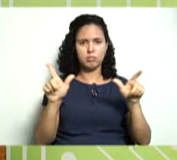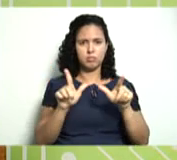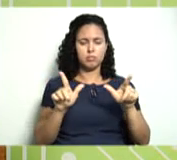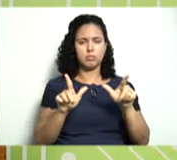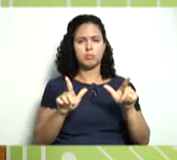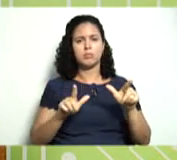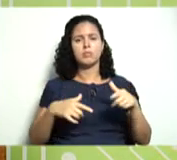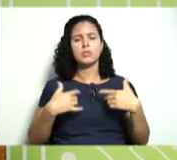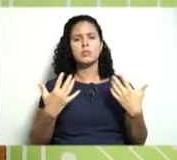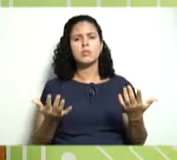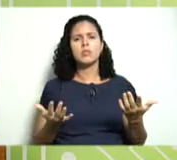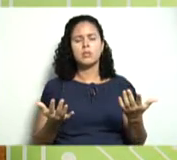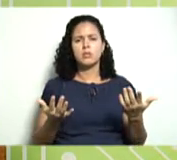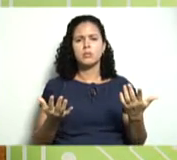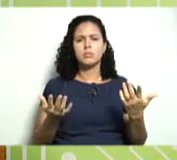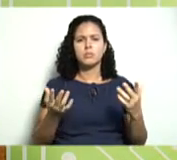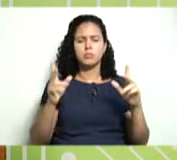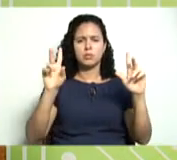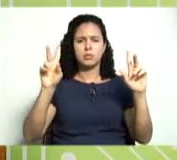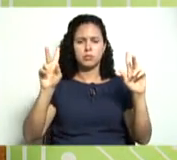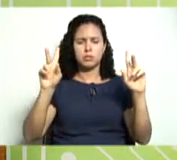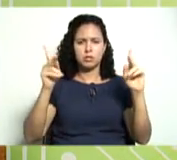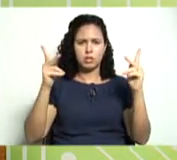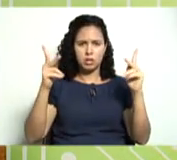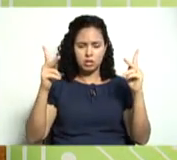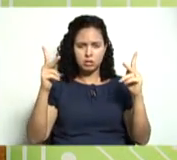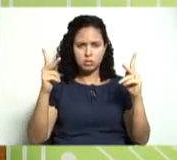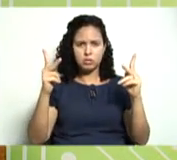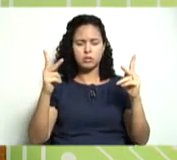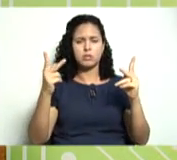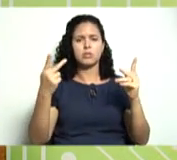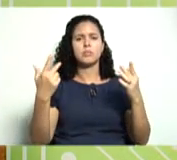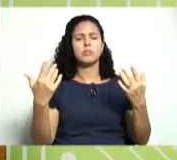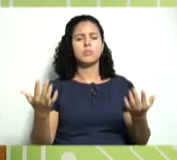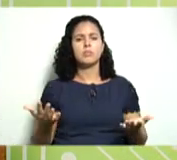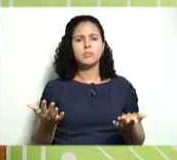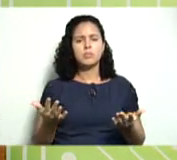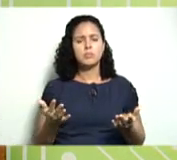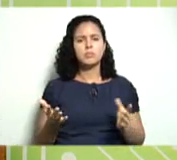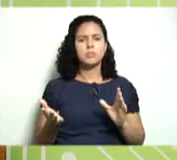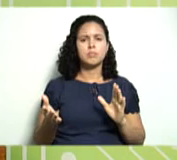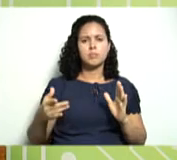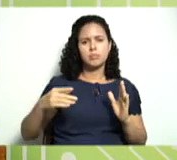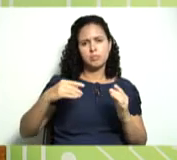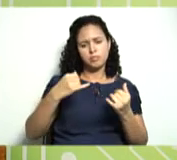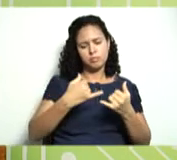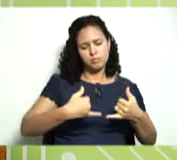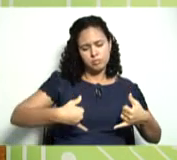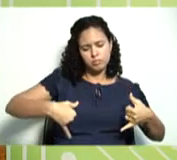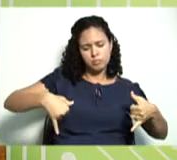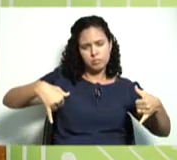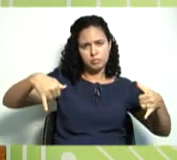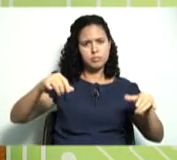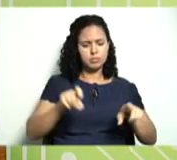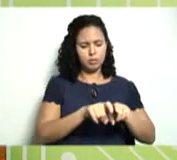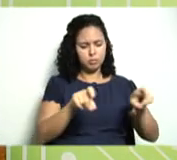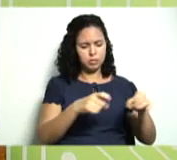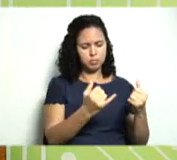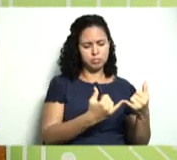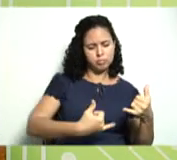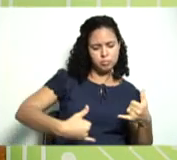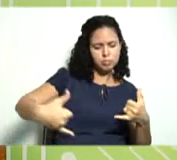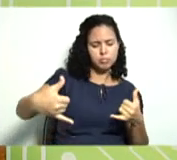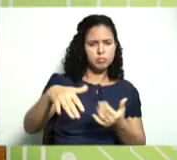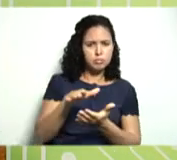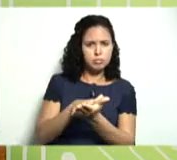qual é o rádio lembrou a impressora um lado isso ele vai ele está instalado no seu computador verificar se realmente